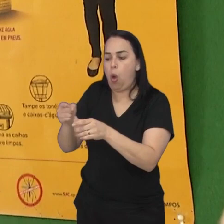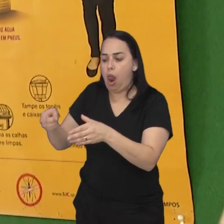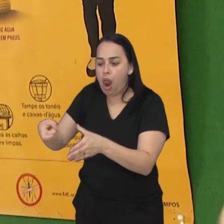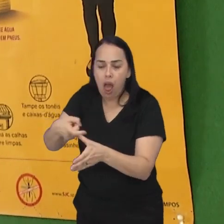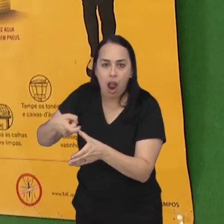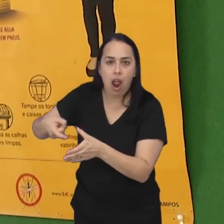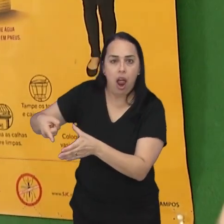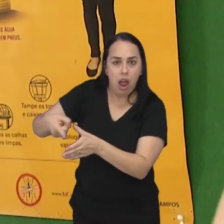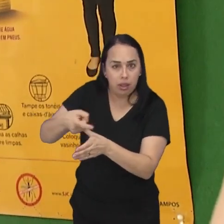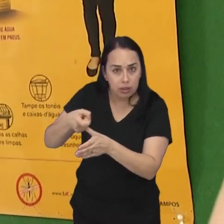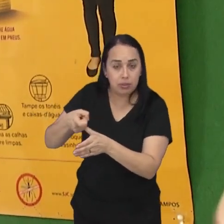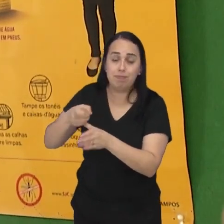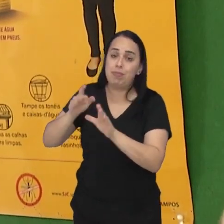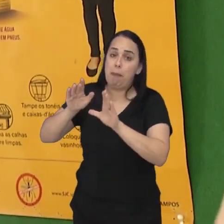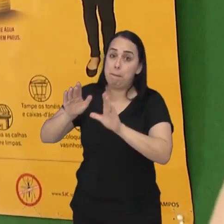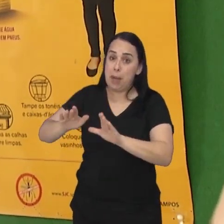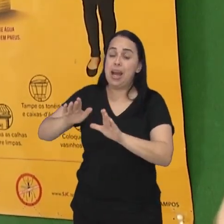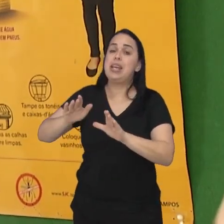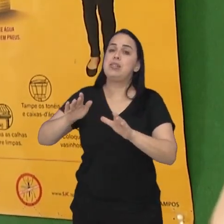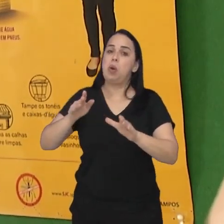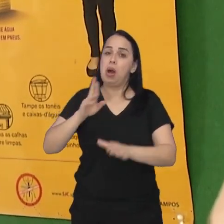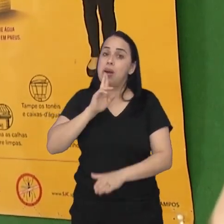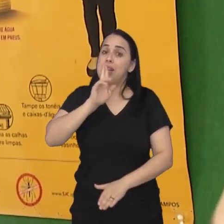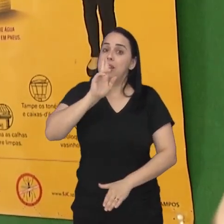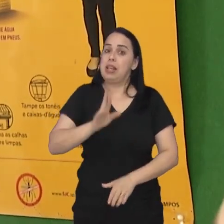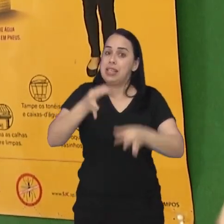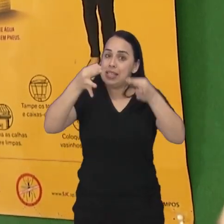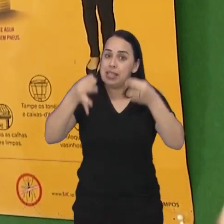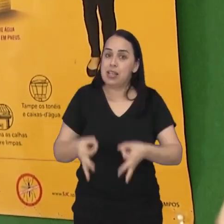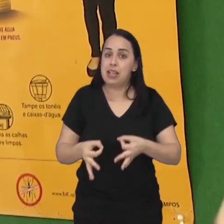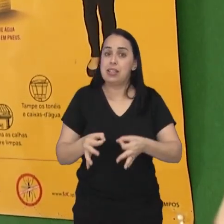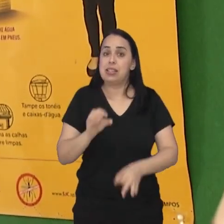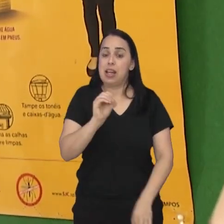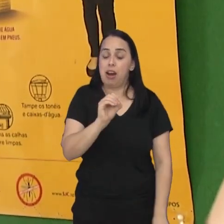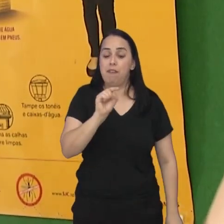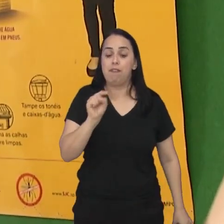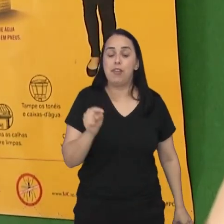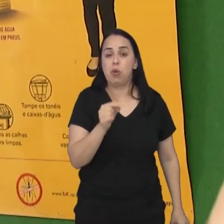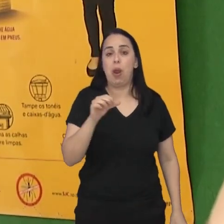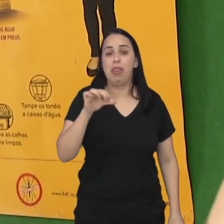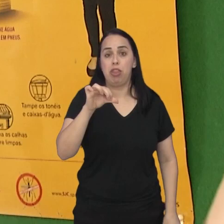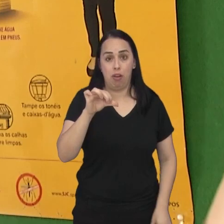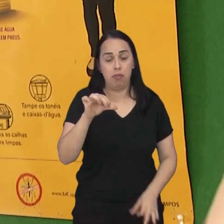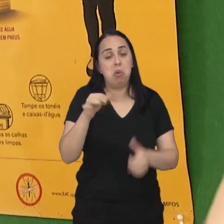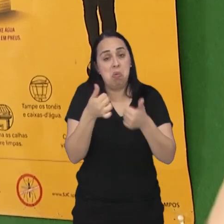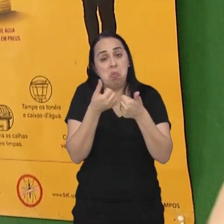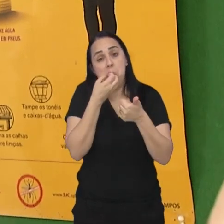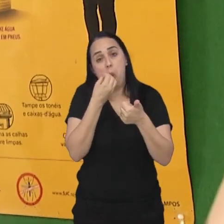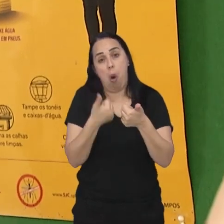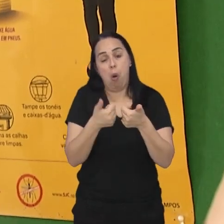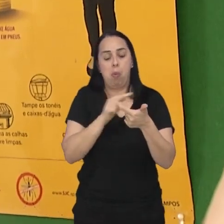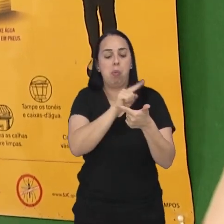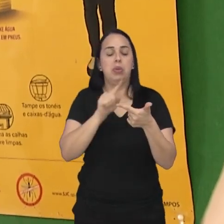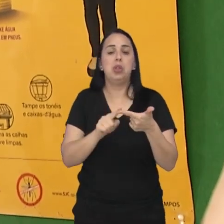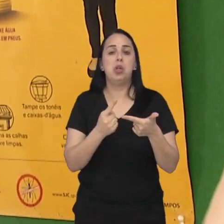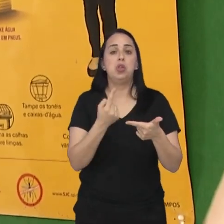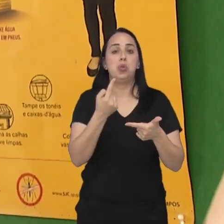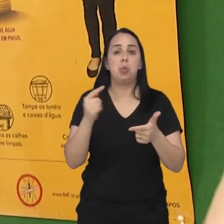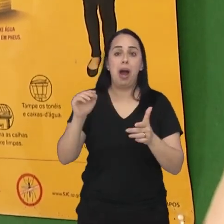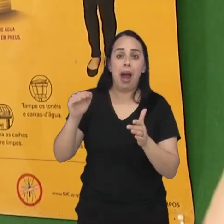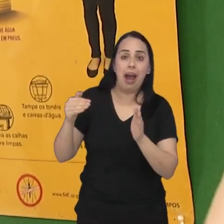14 recipientes com larvas de Aedes aegypti. O resultado ideal do índice de Bretot de 0